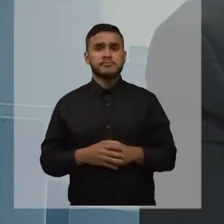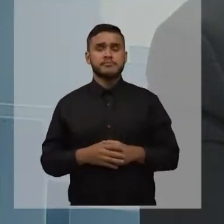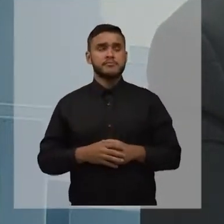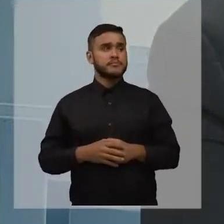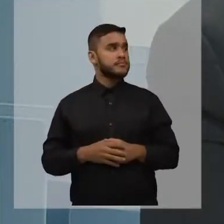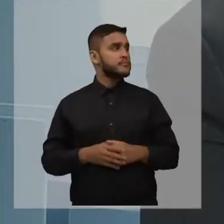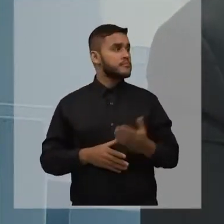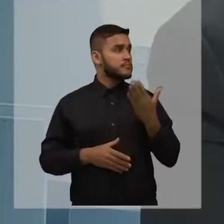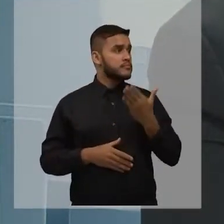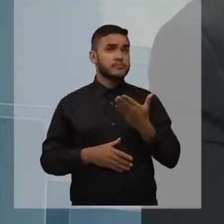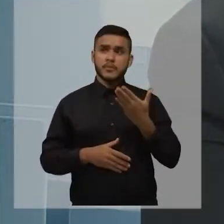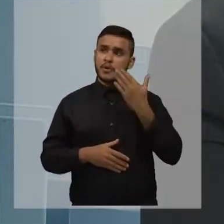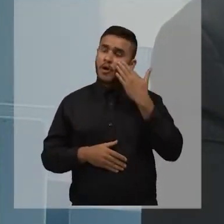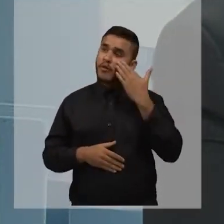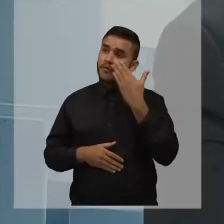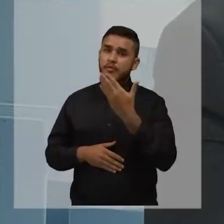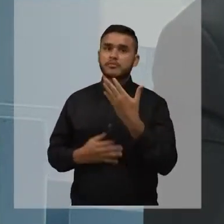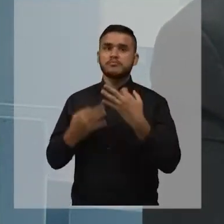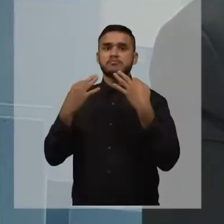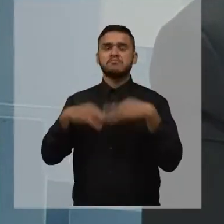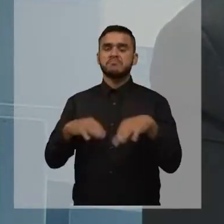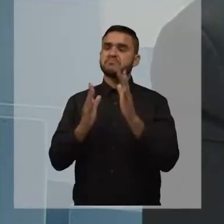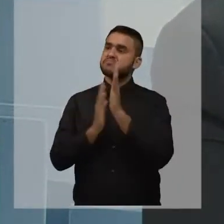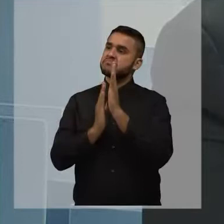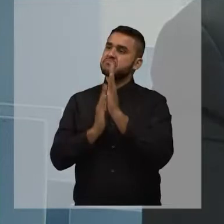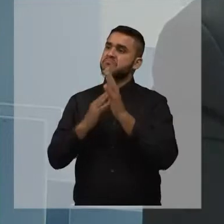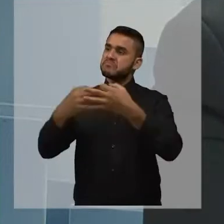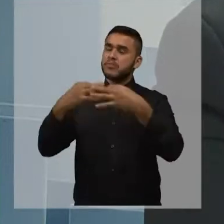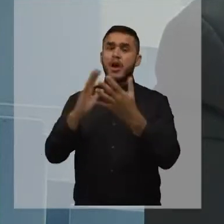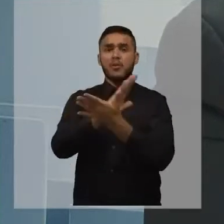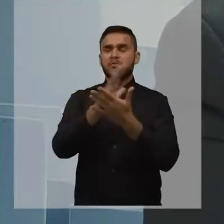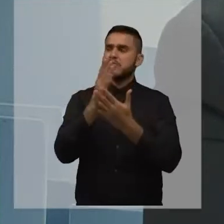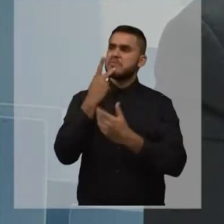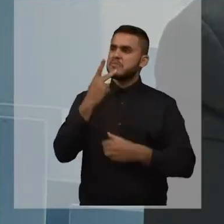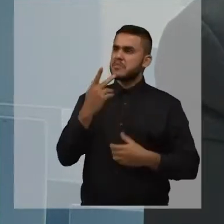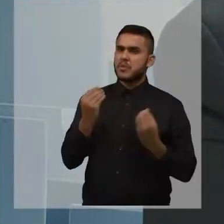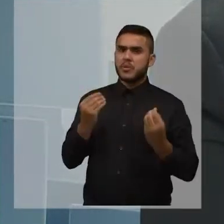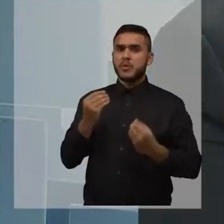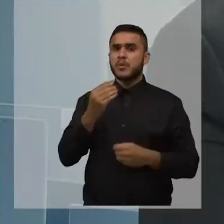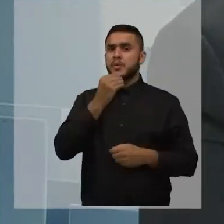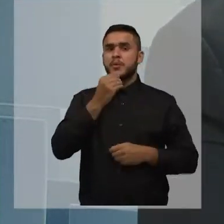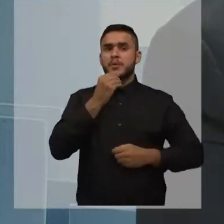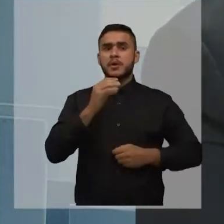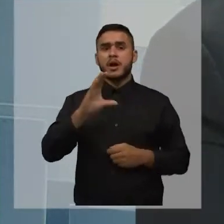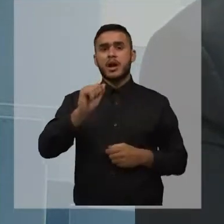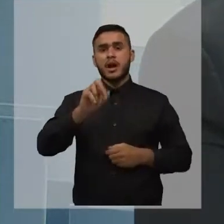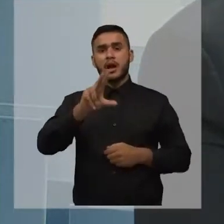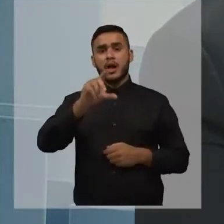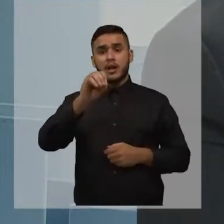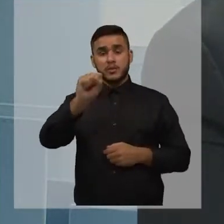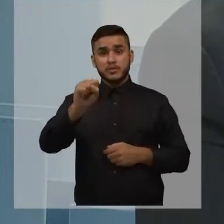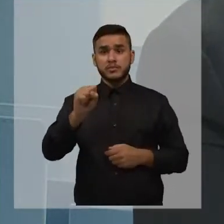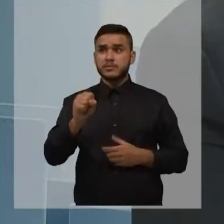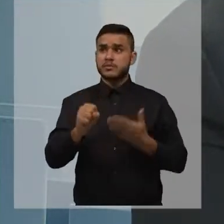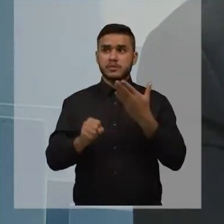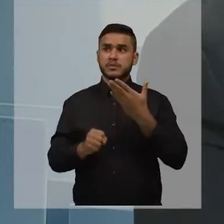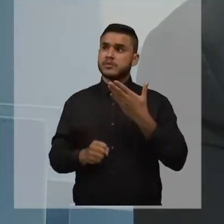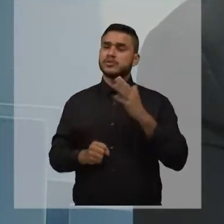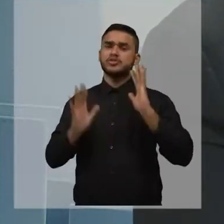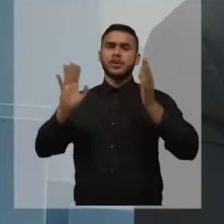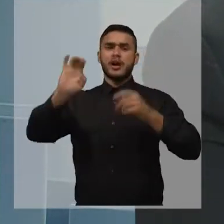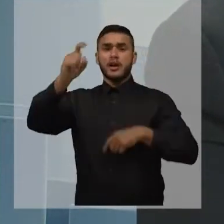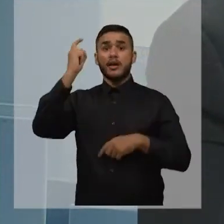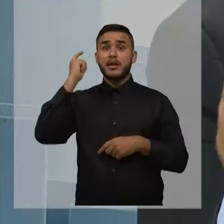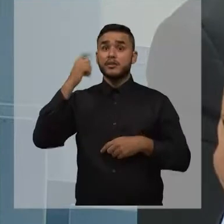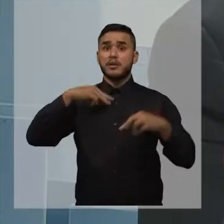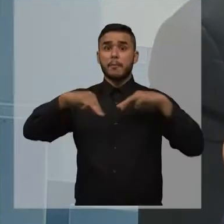brasileiro admira e tem outros que o brasileiro detesta, né? Mas tem figuras como Carlos Aires Brito, é um homem de bem, que não está mais lá, mas foi de